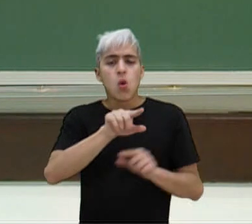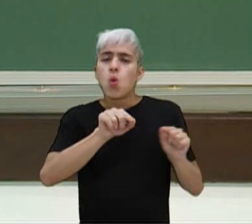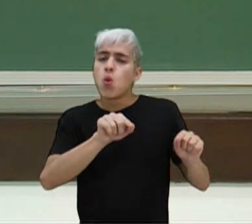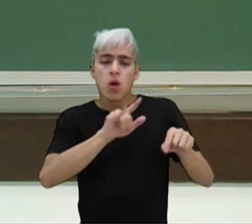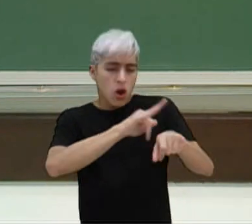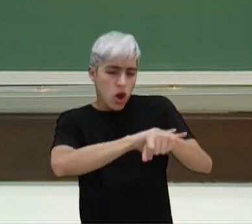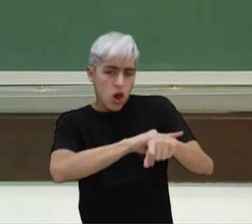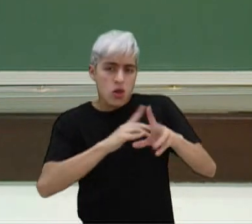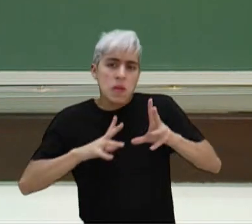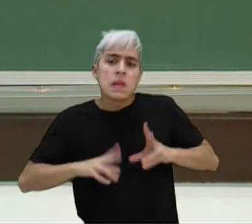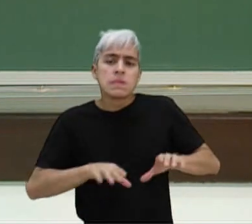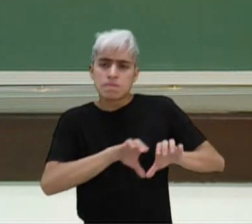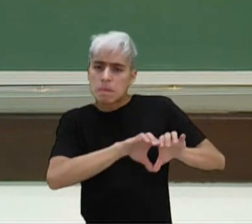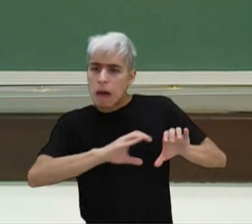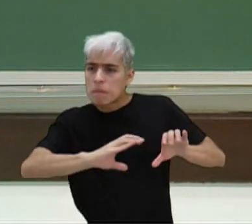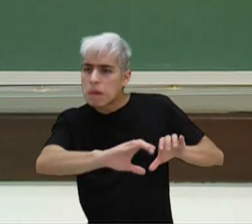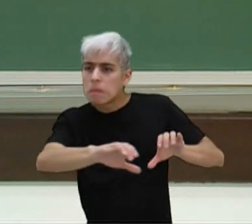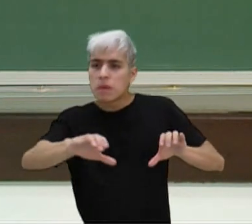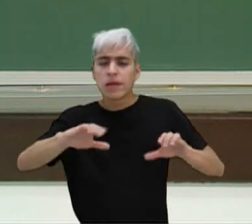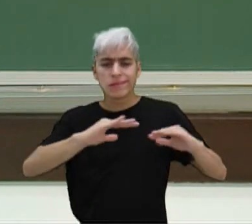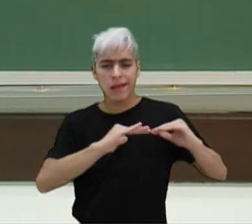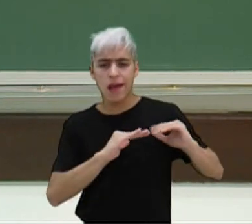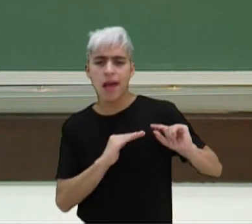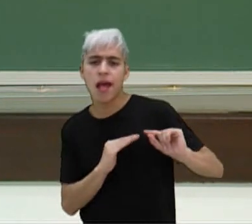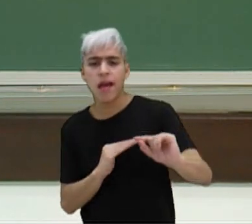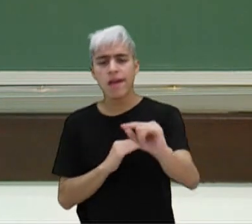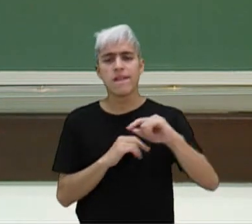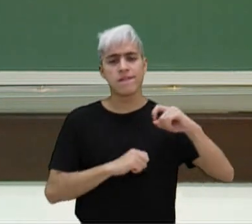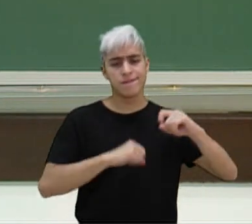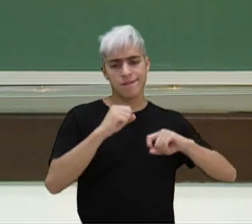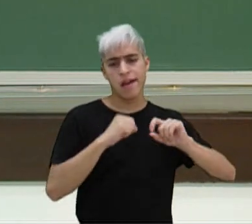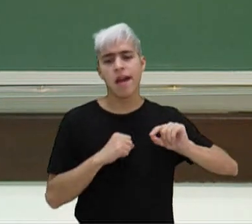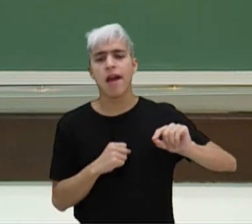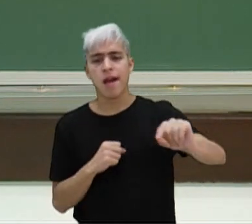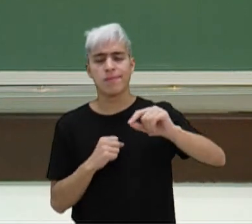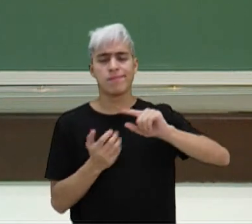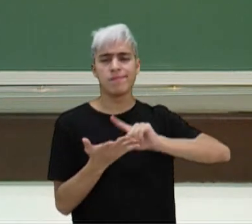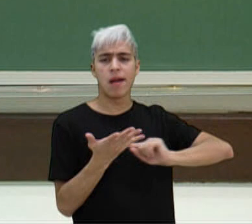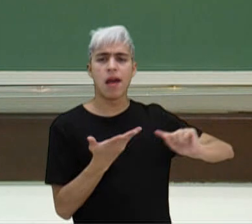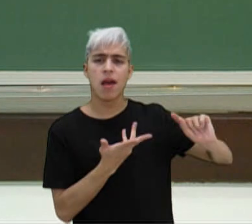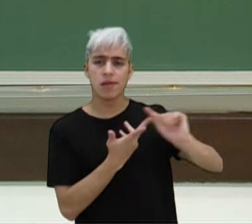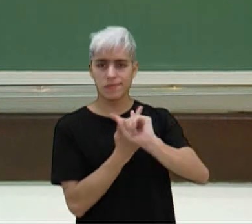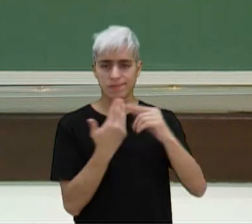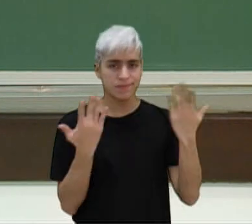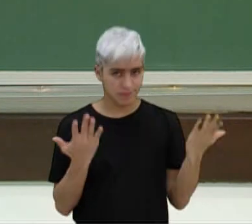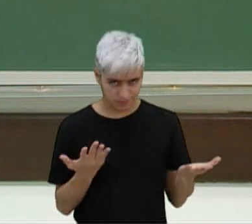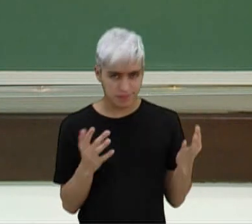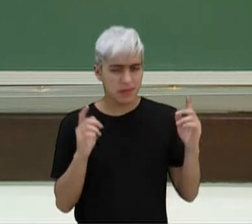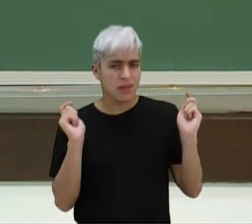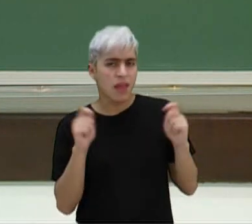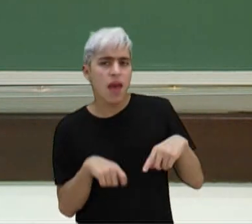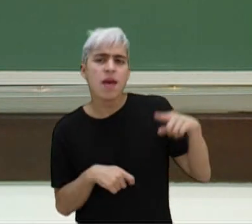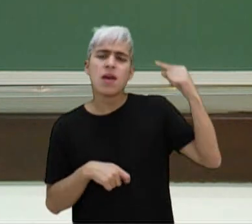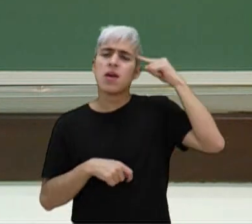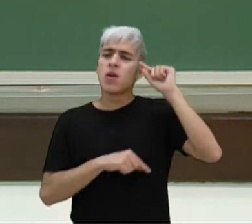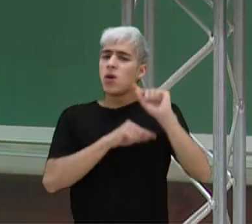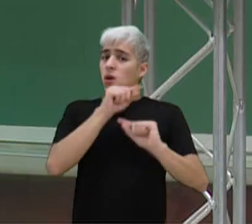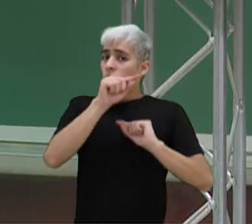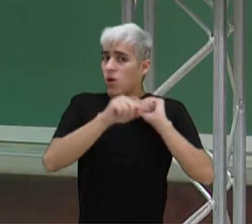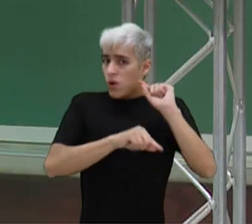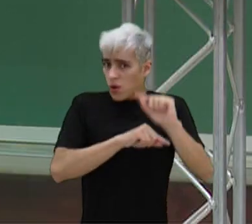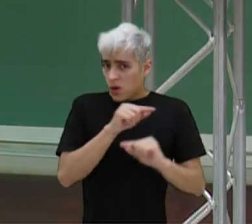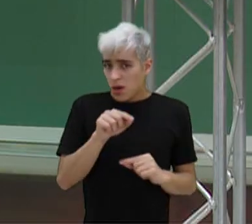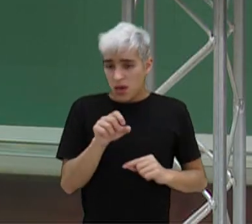nesse tratamento de esgoto das casas, né, fábricas, indústrias e etc. E aí nós podemos pensar que a